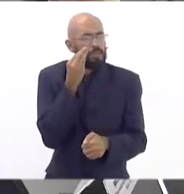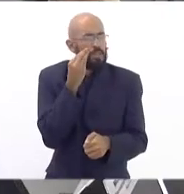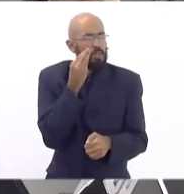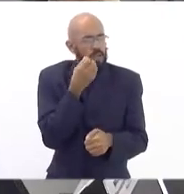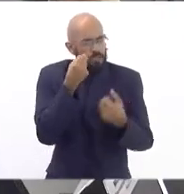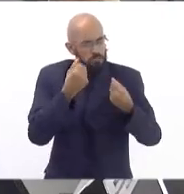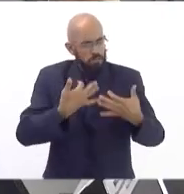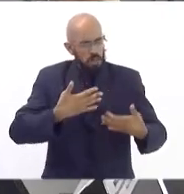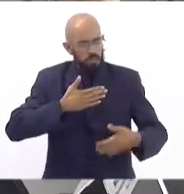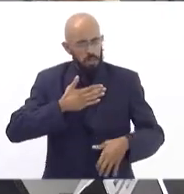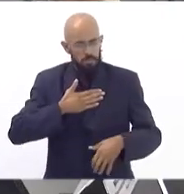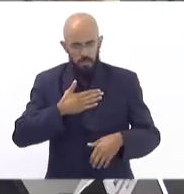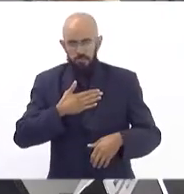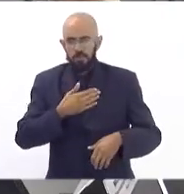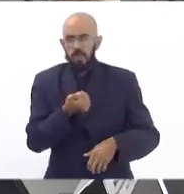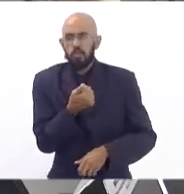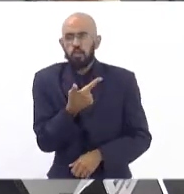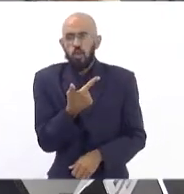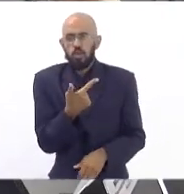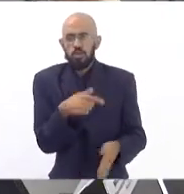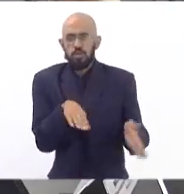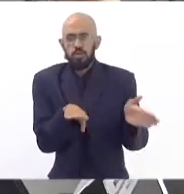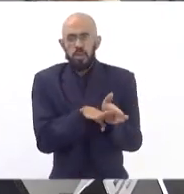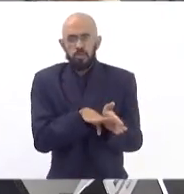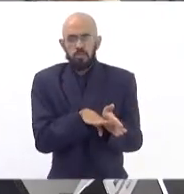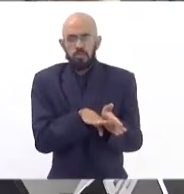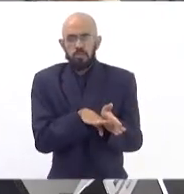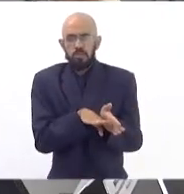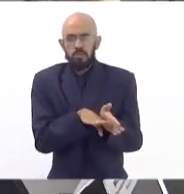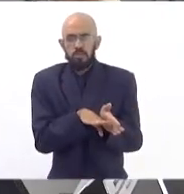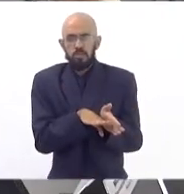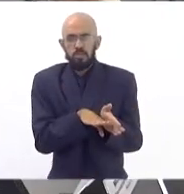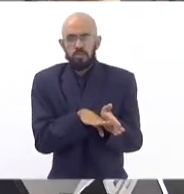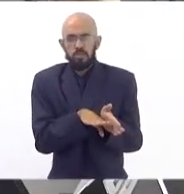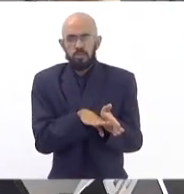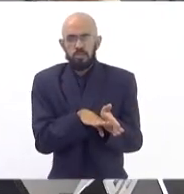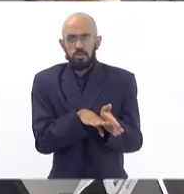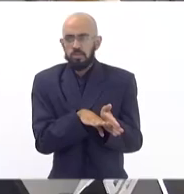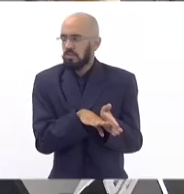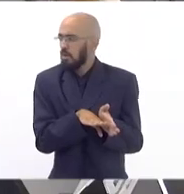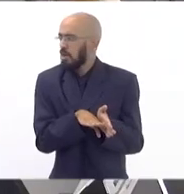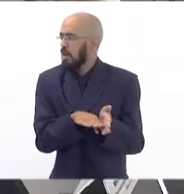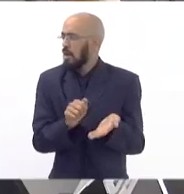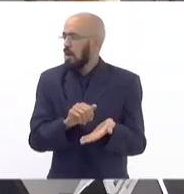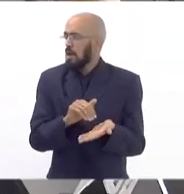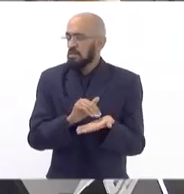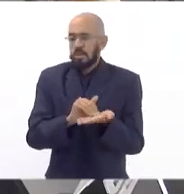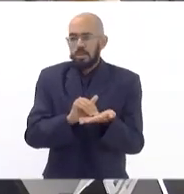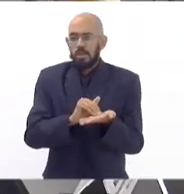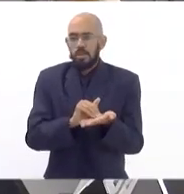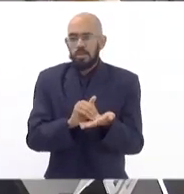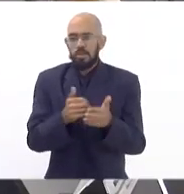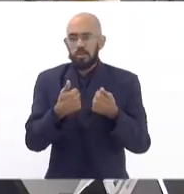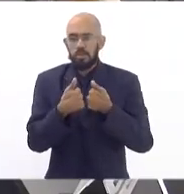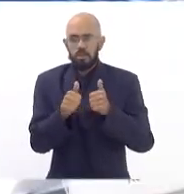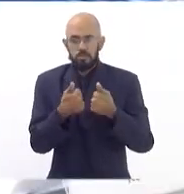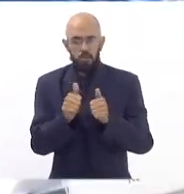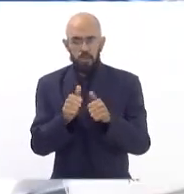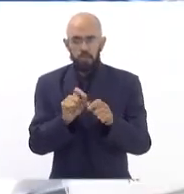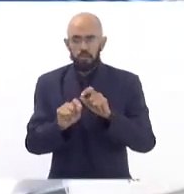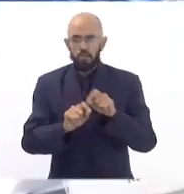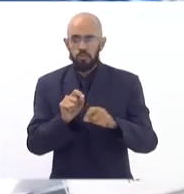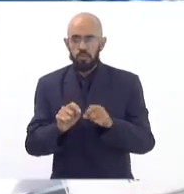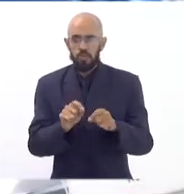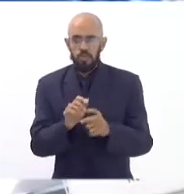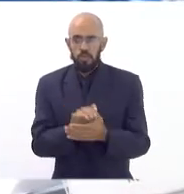explicar são duas estações Você tem transporte ela tem por excesso